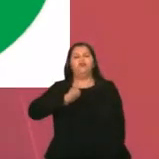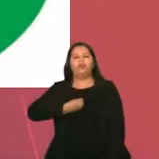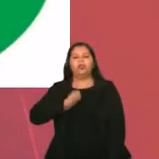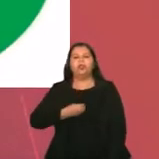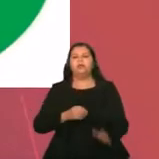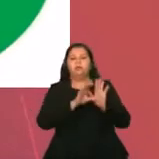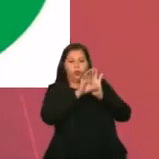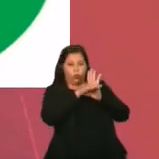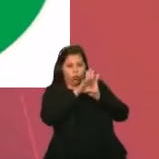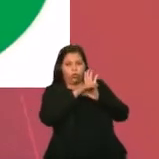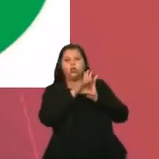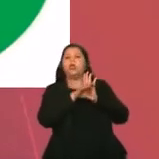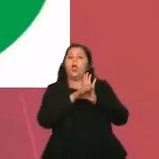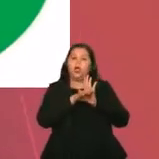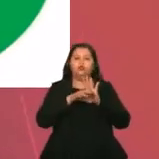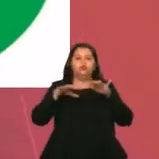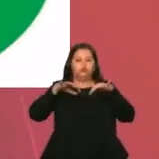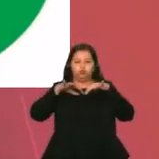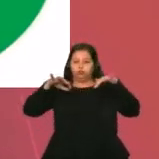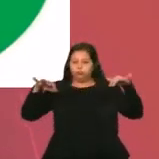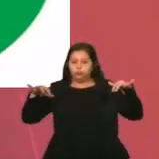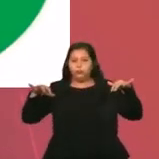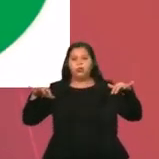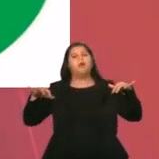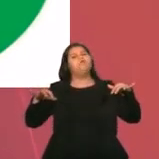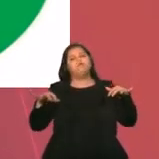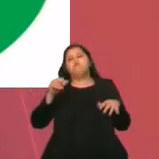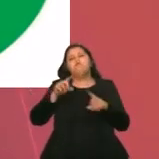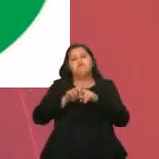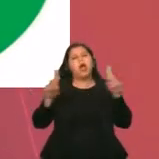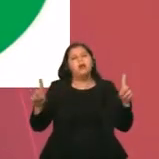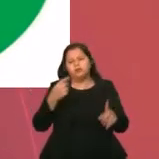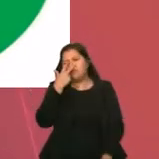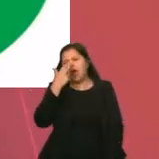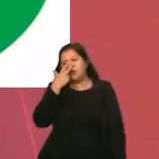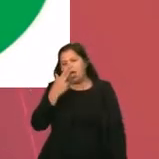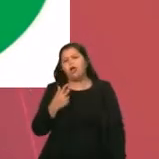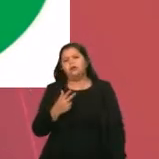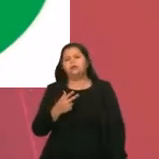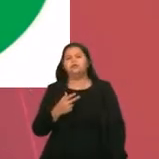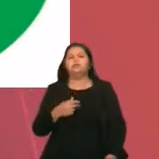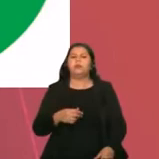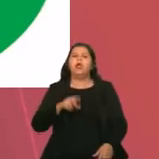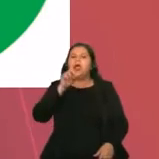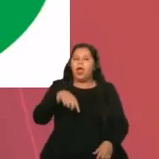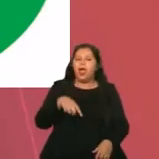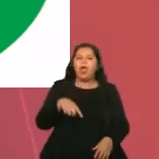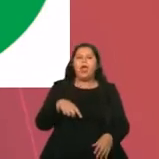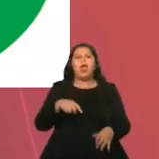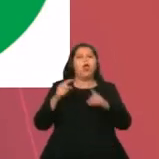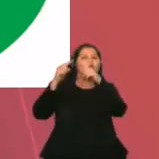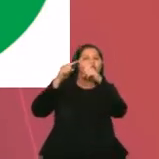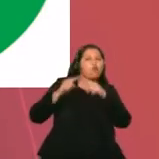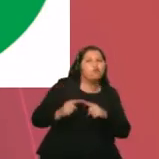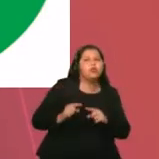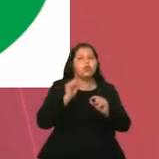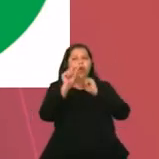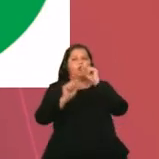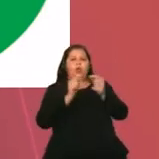são conceitos é embora distintos bastante semelhantes ele passa pela economia